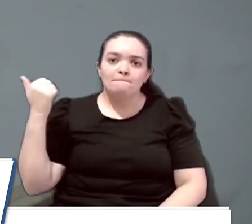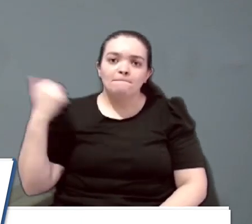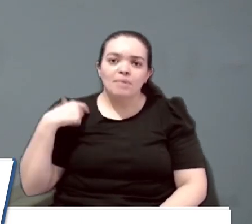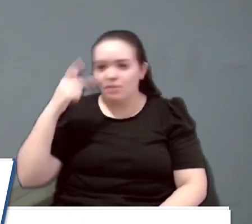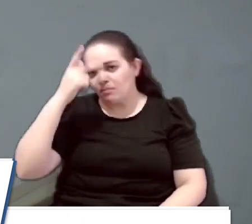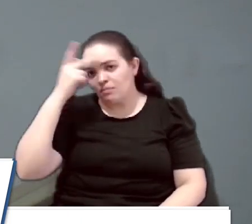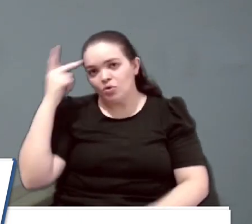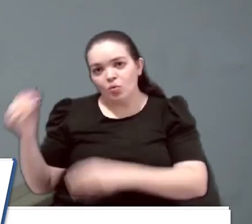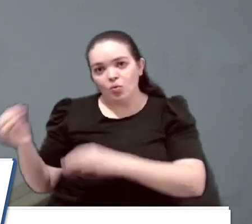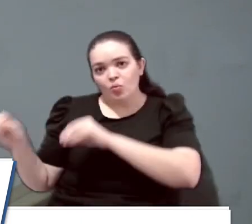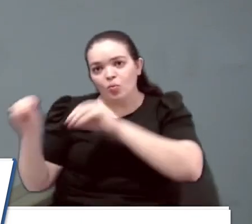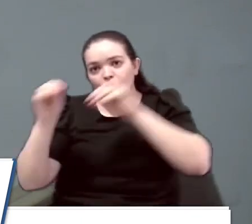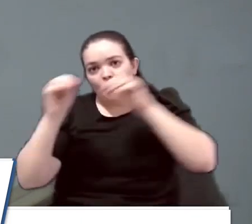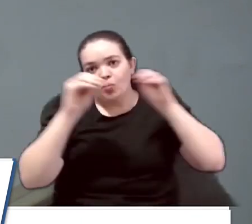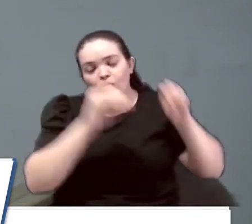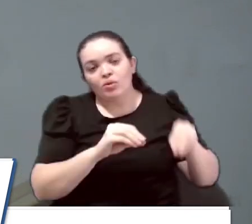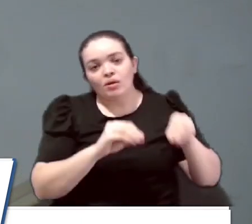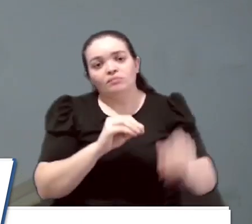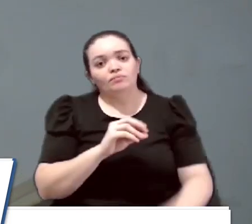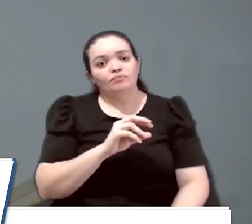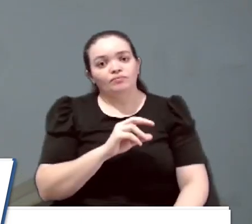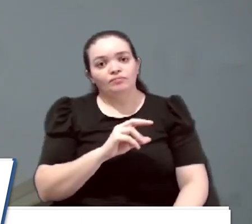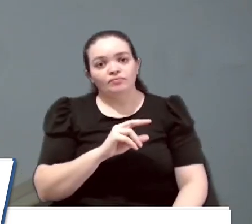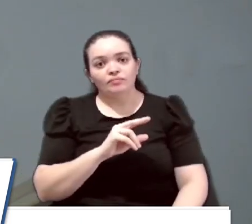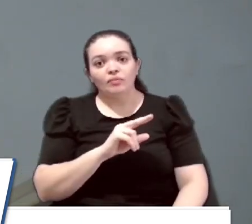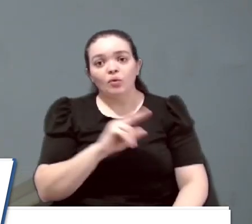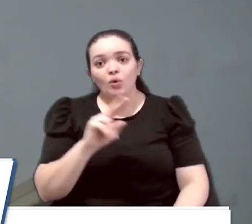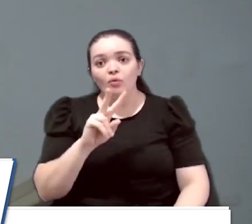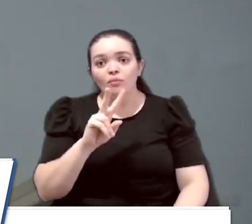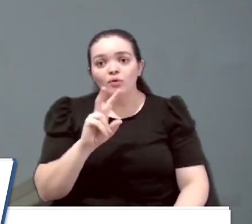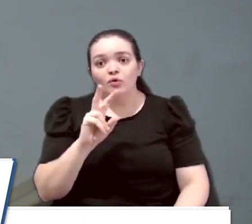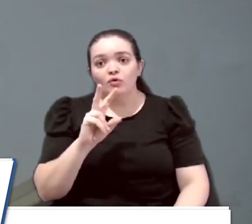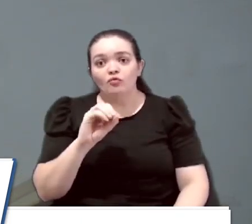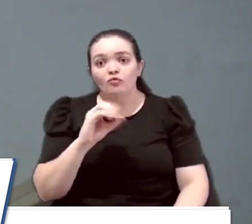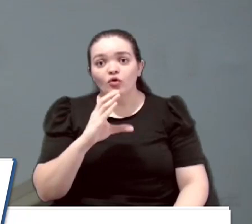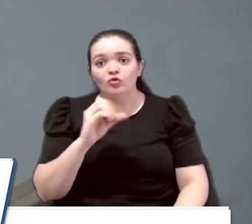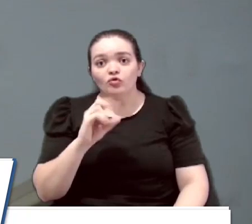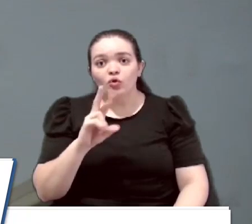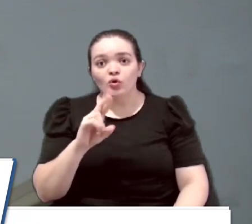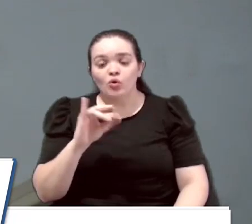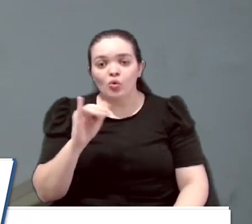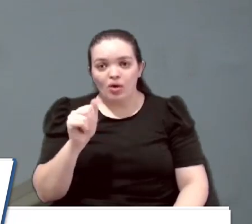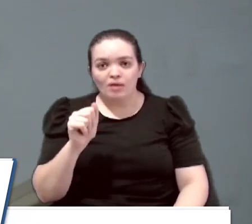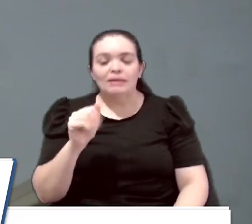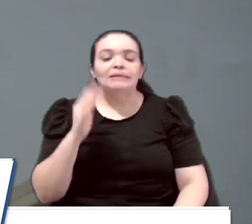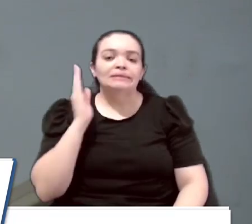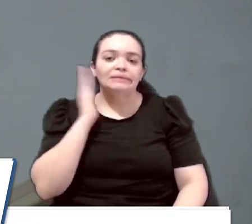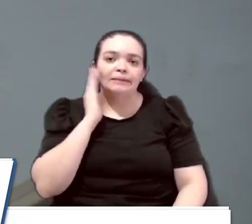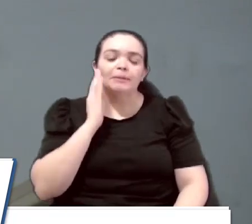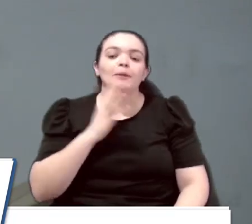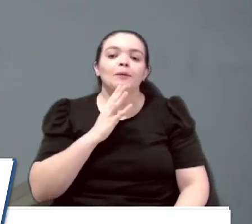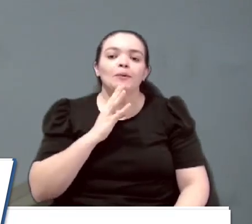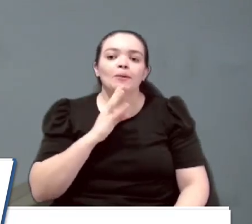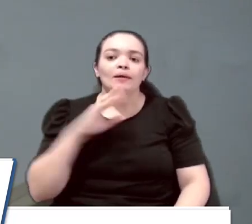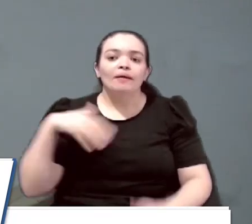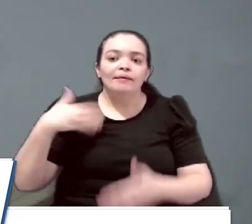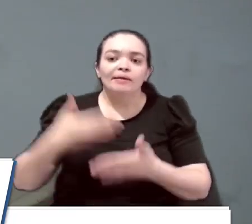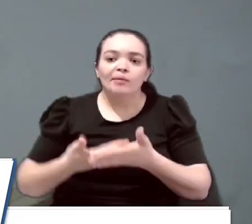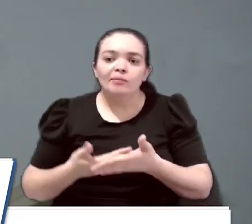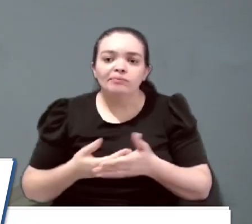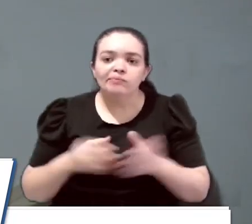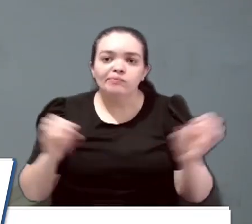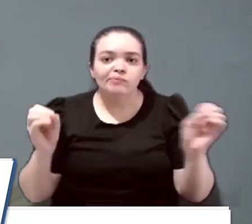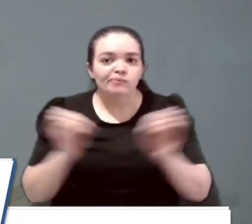Olímpico, chamado a Vossoroca das Maritacas, todo mundo sabe disso, e até hoje não fez nada.